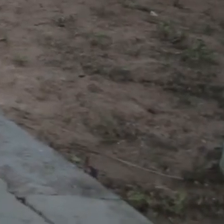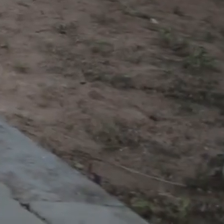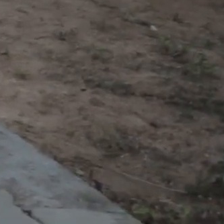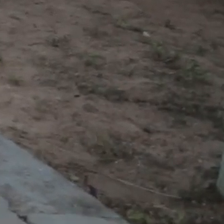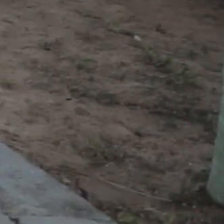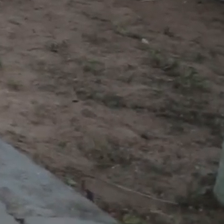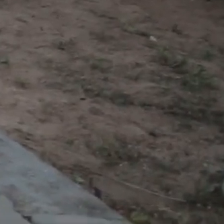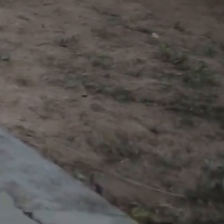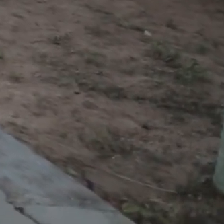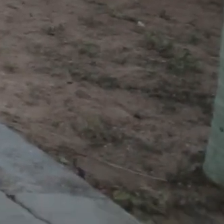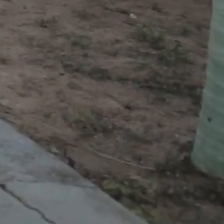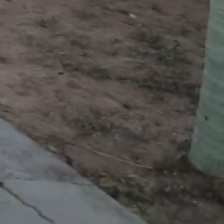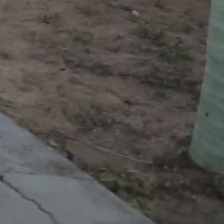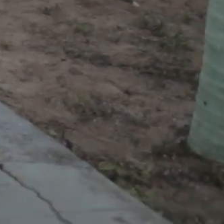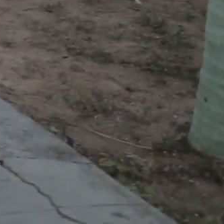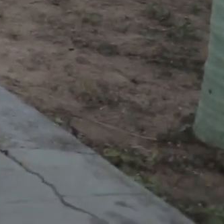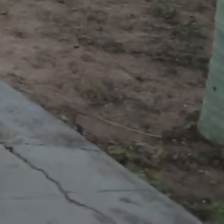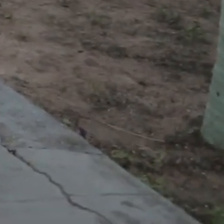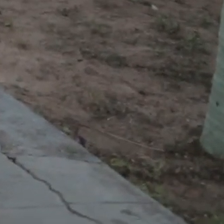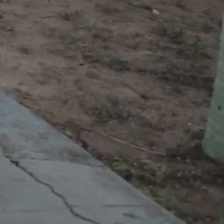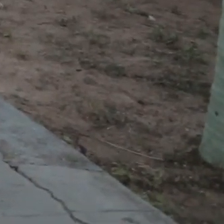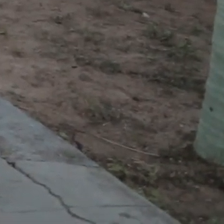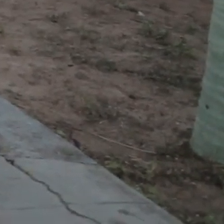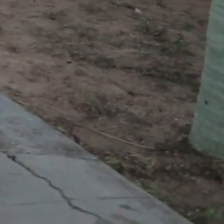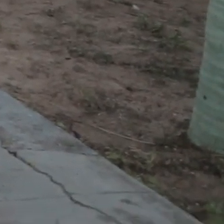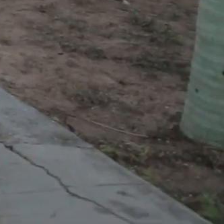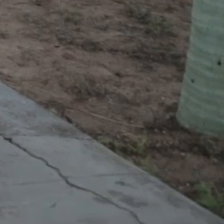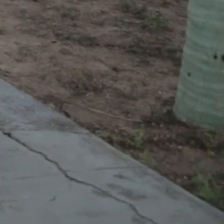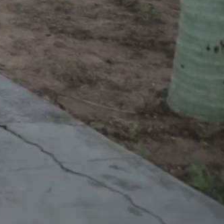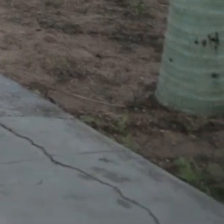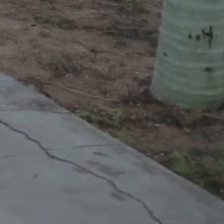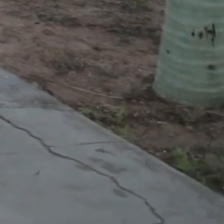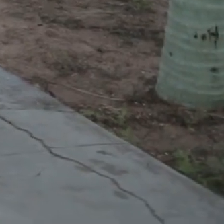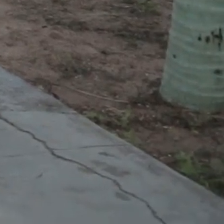No estacionamento de uma casa, eles descem do carro.